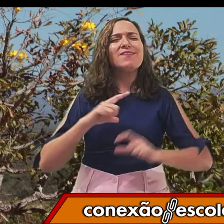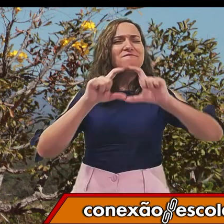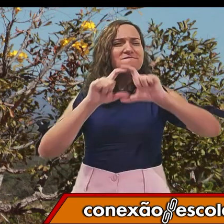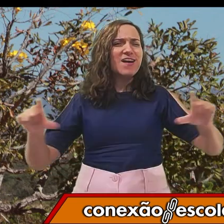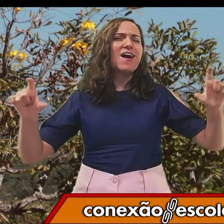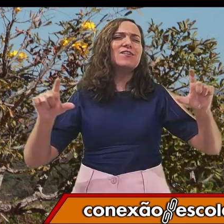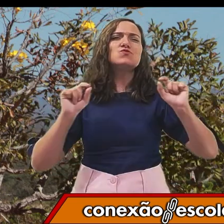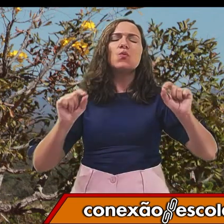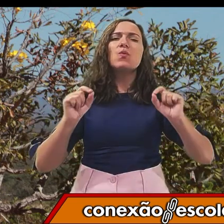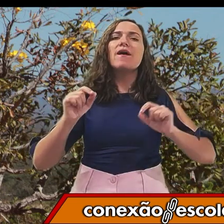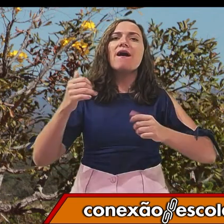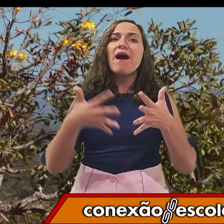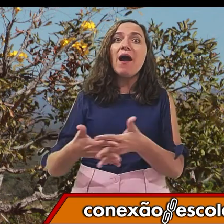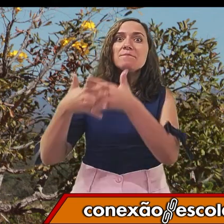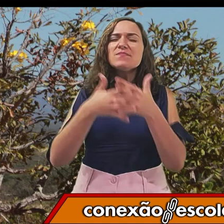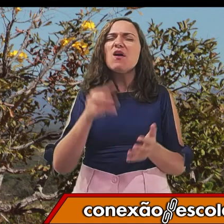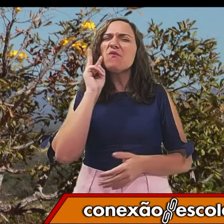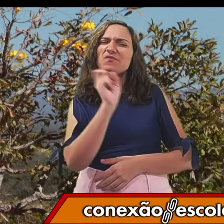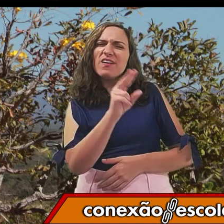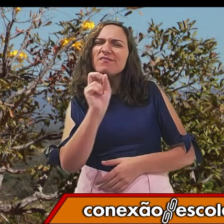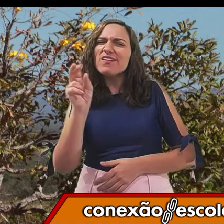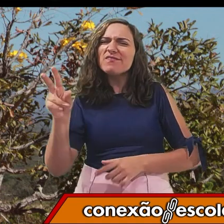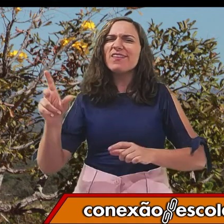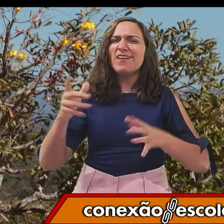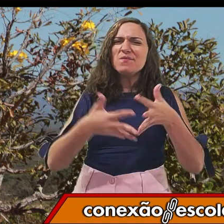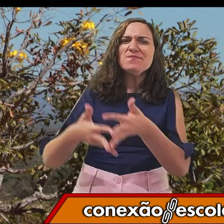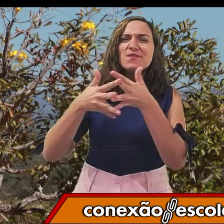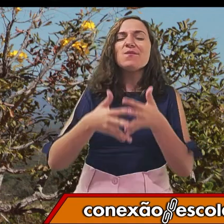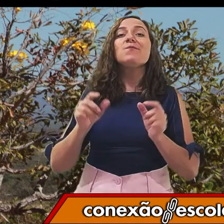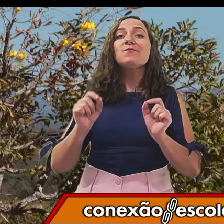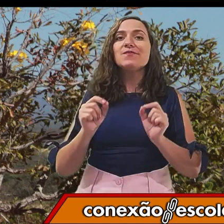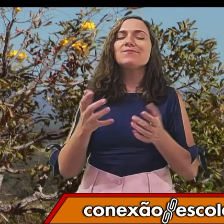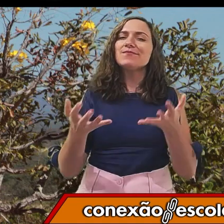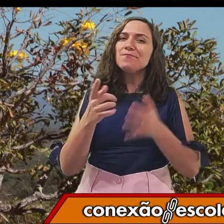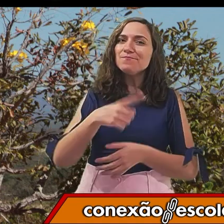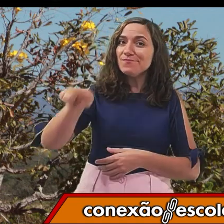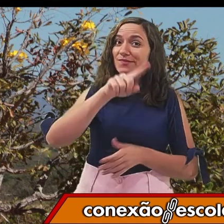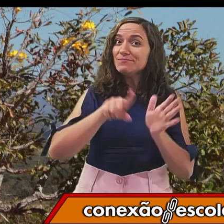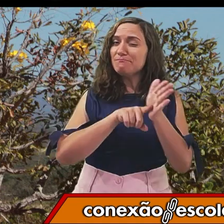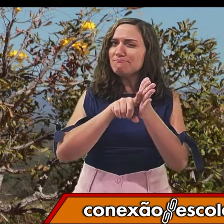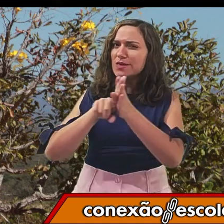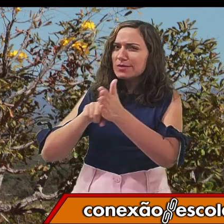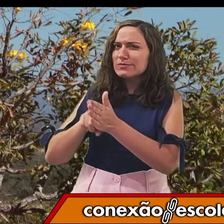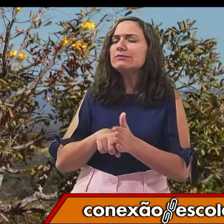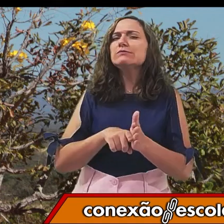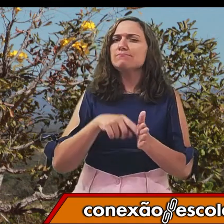nas traseiras de caminhões que trafegam pelas estradas brasileiras. Então, quero que você faça uma pesquisa